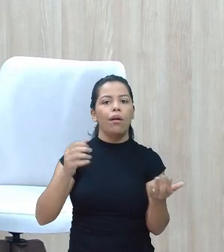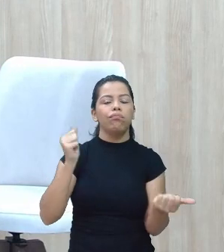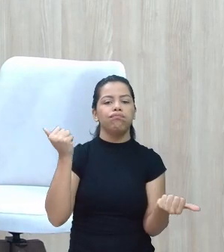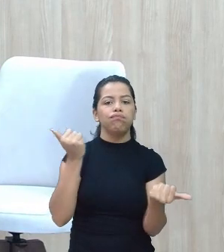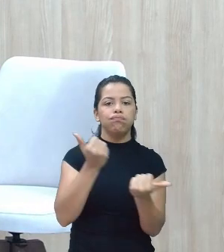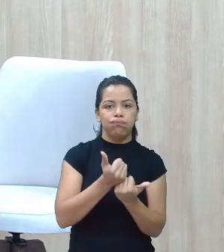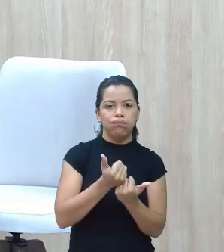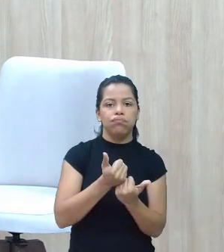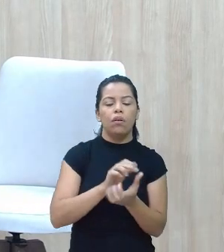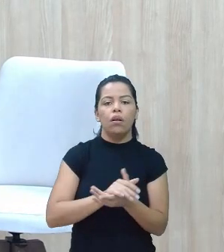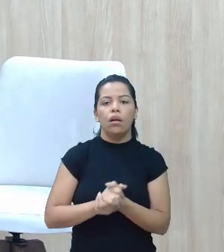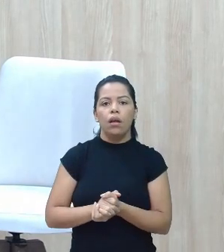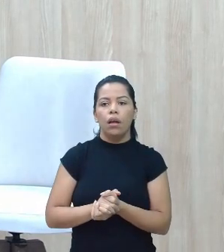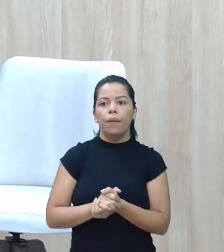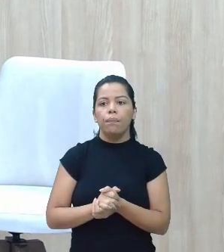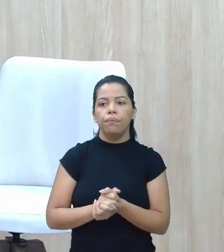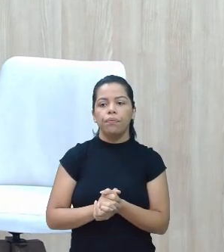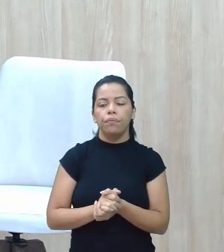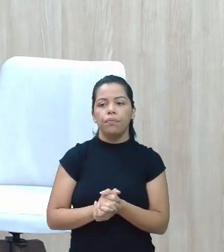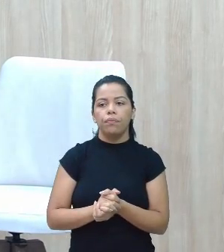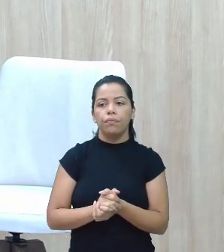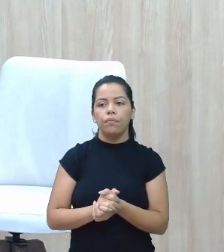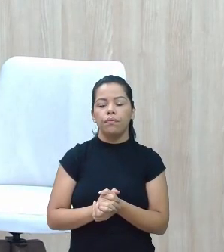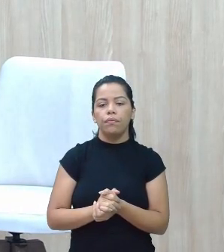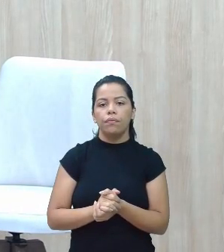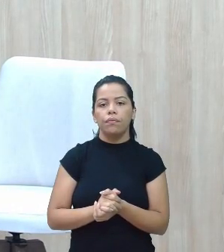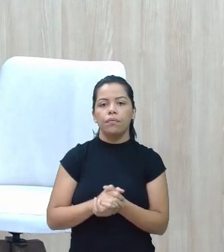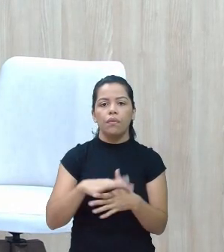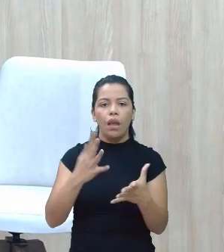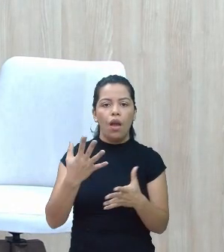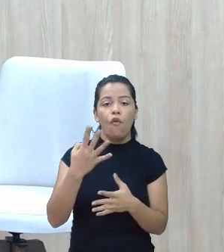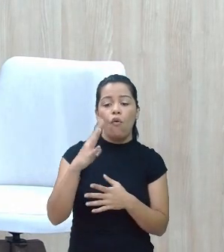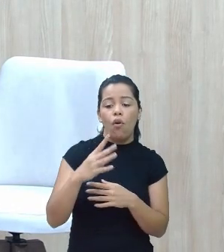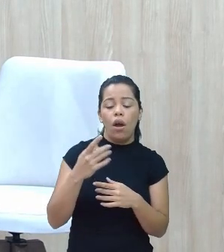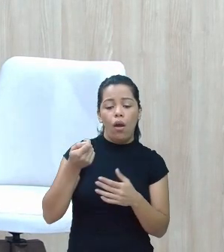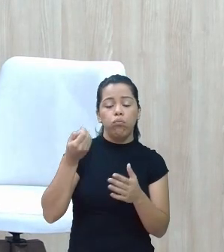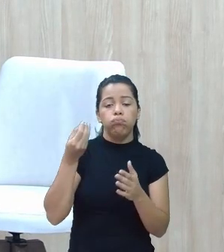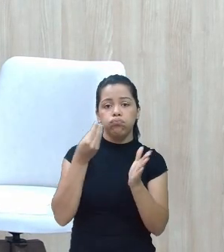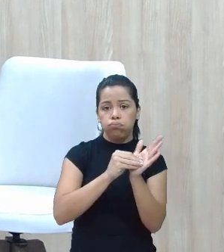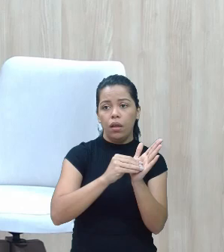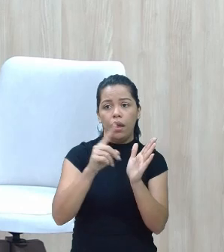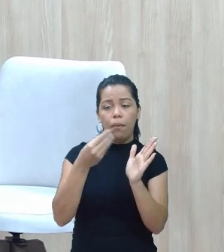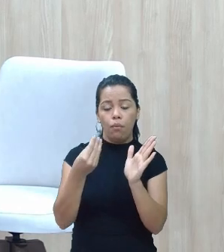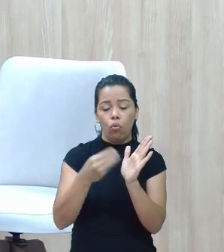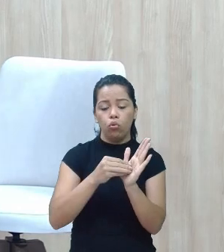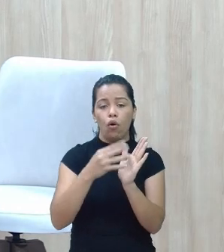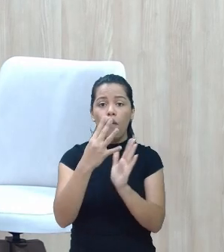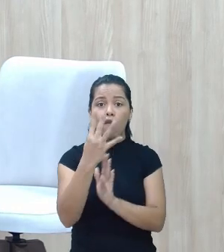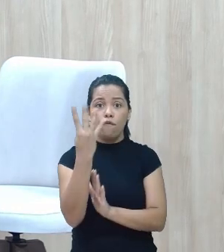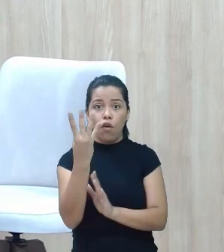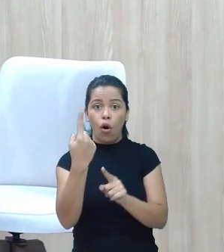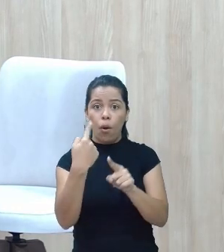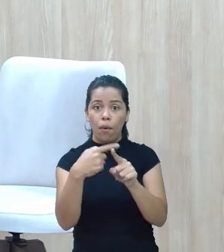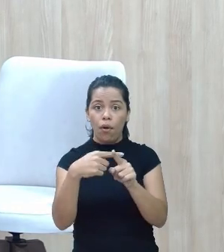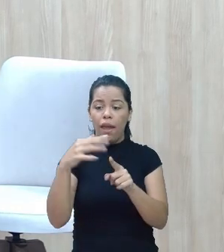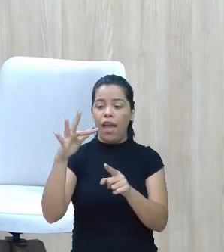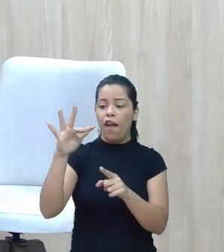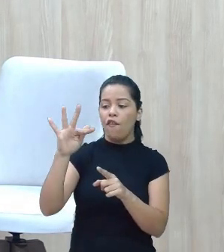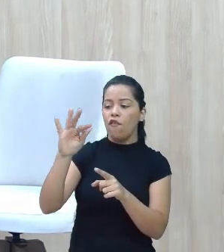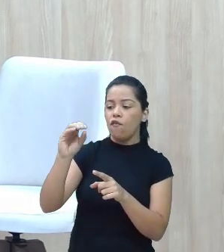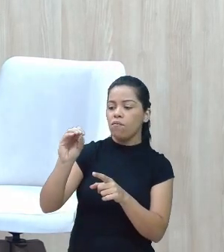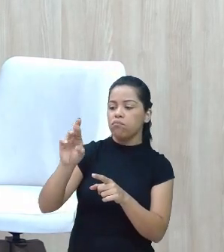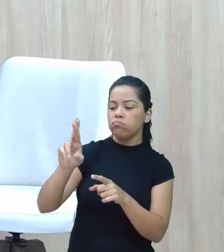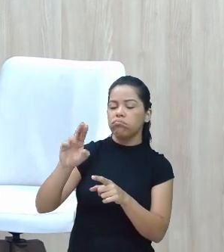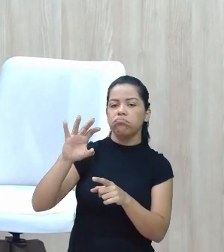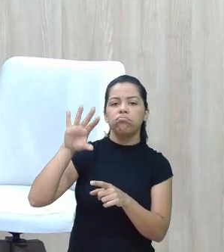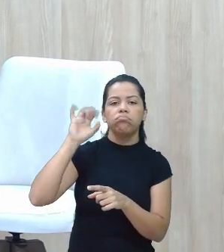né? For, em vez de escrever a palavra F-O-R, for, eu escrevi 4. Love, em vez